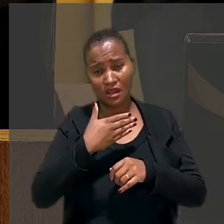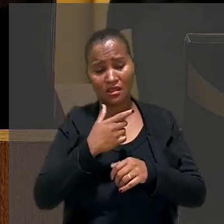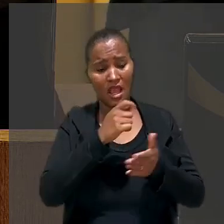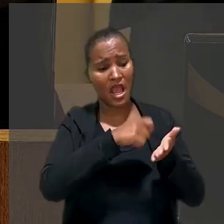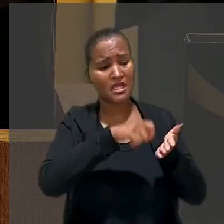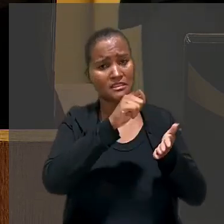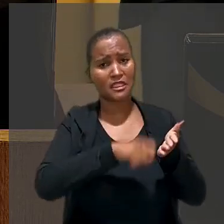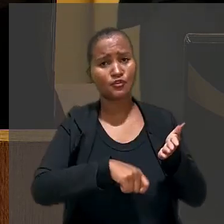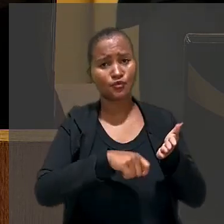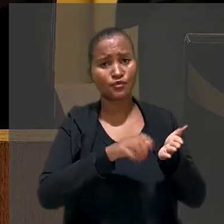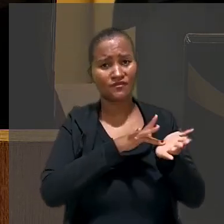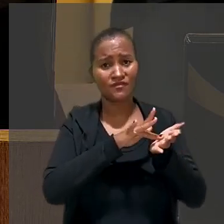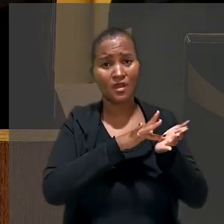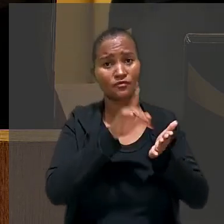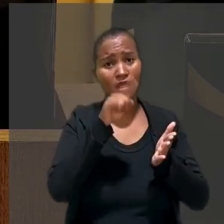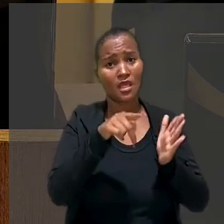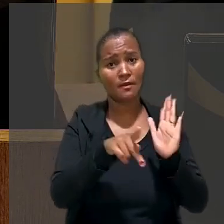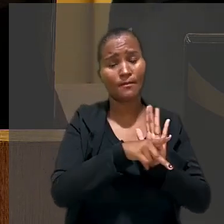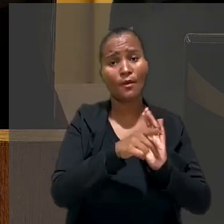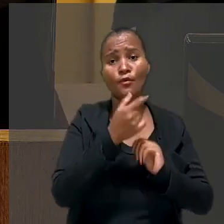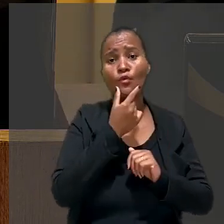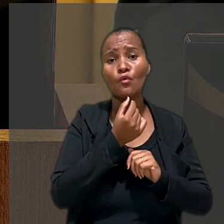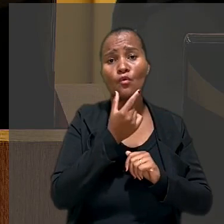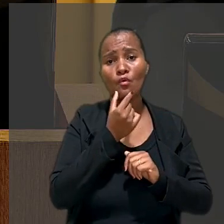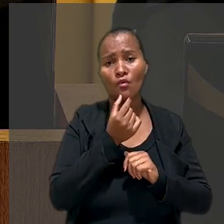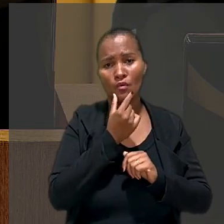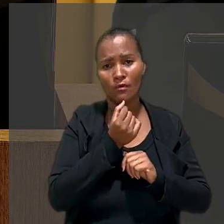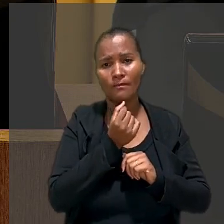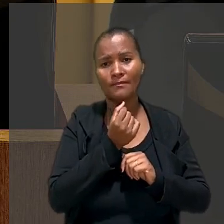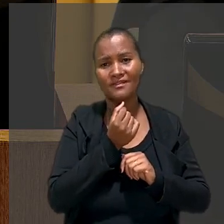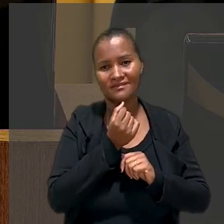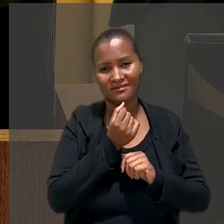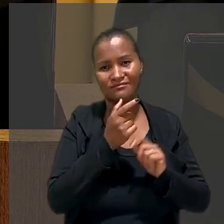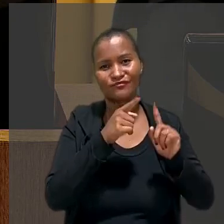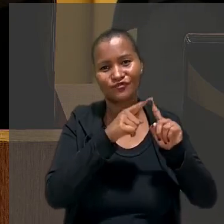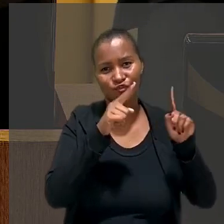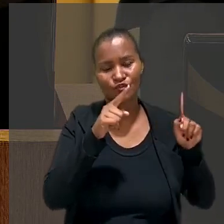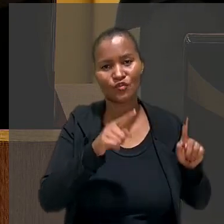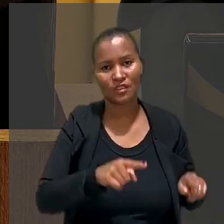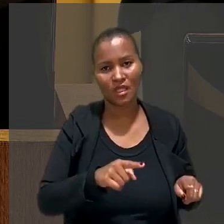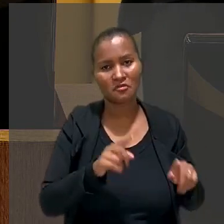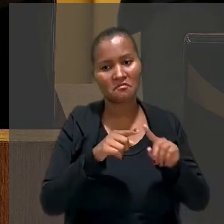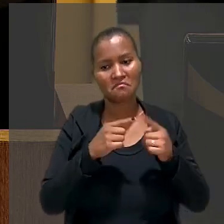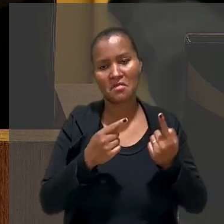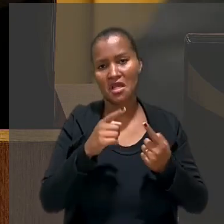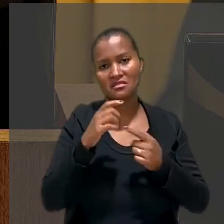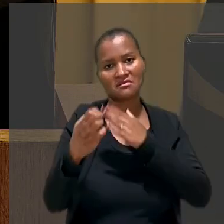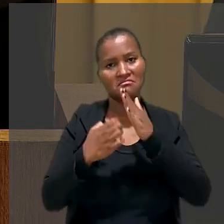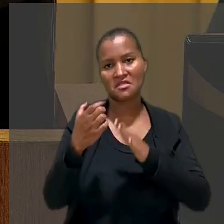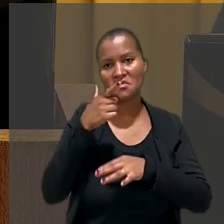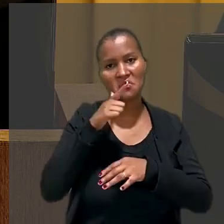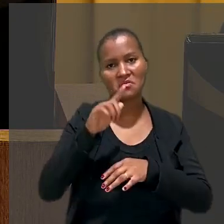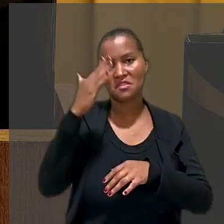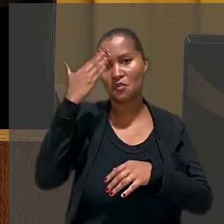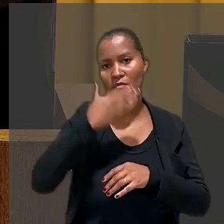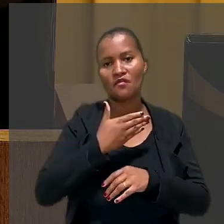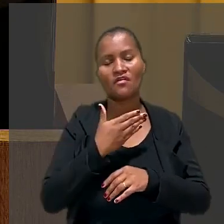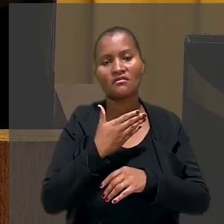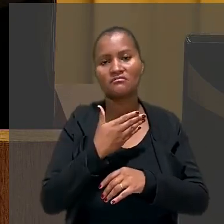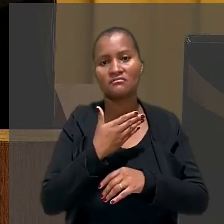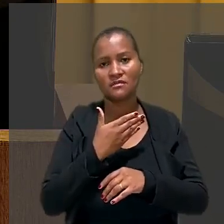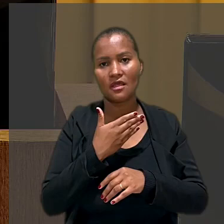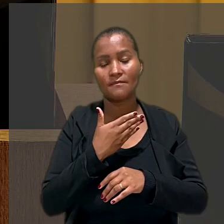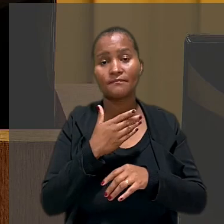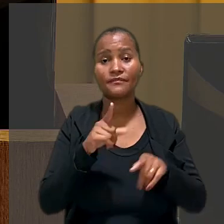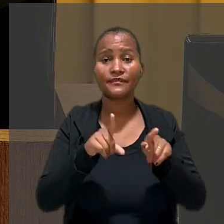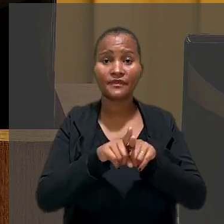da adulteração verificada no documento teria sido do reclamante, o que ela não conseguiu